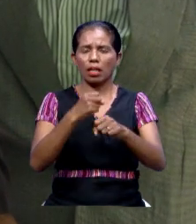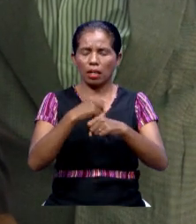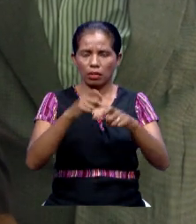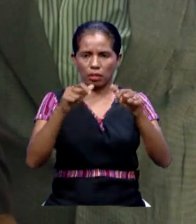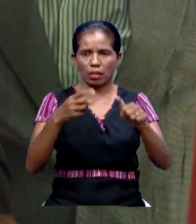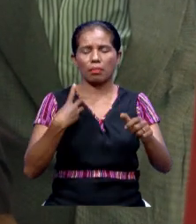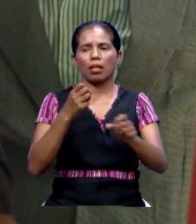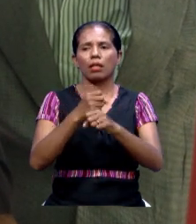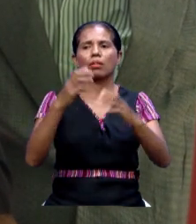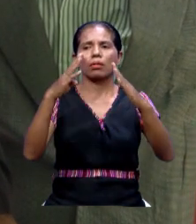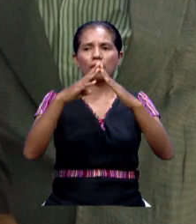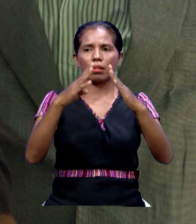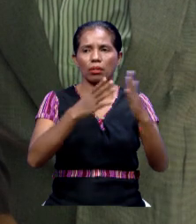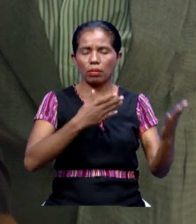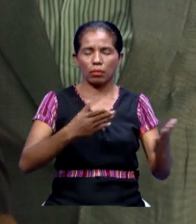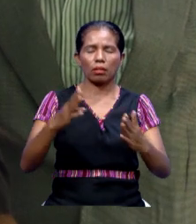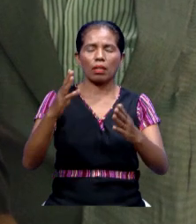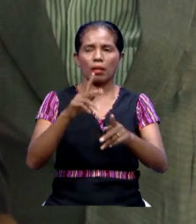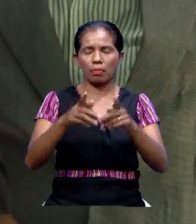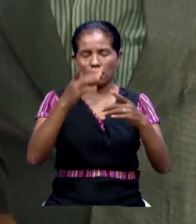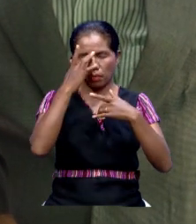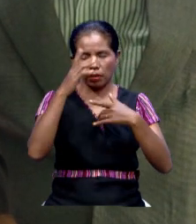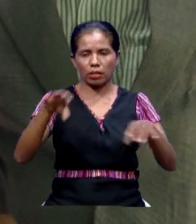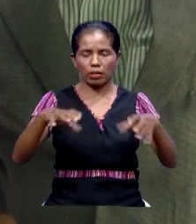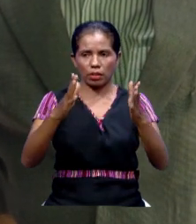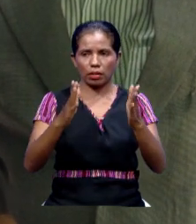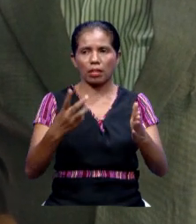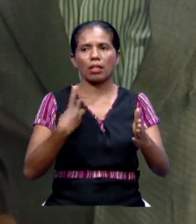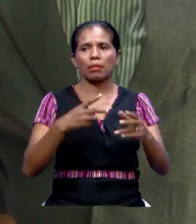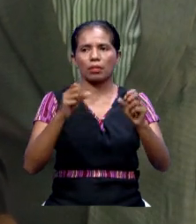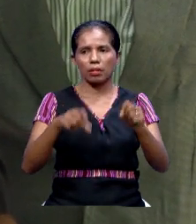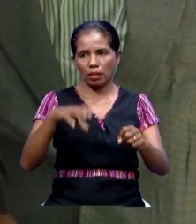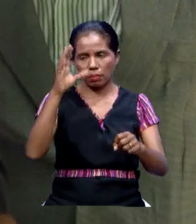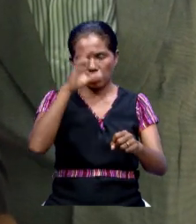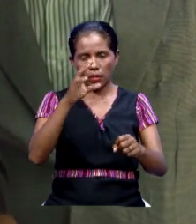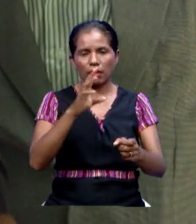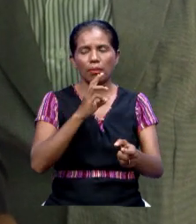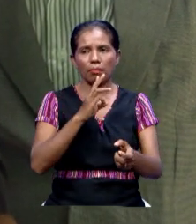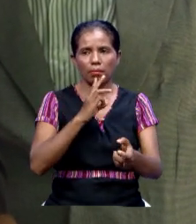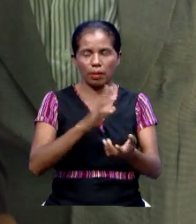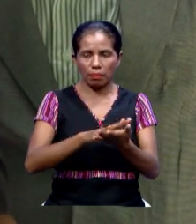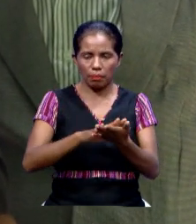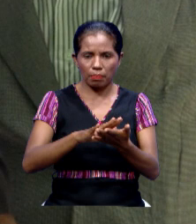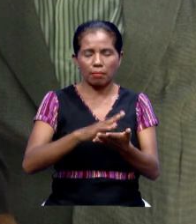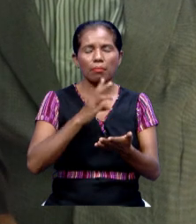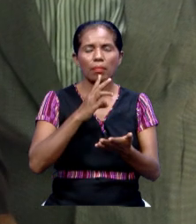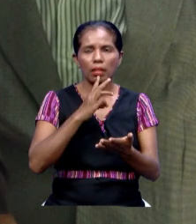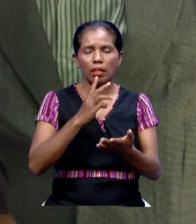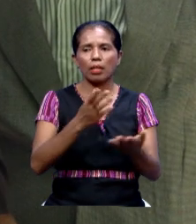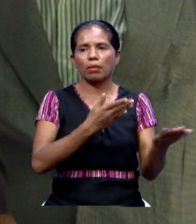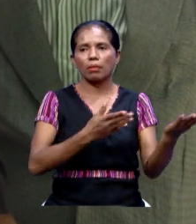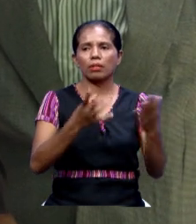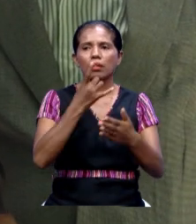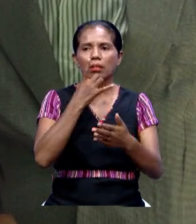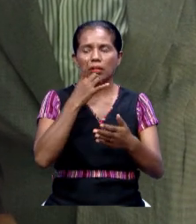halo te uma, lori mora mai, lori recursos humanos mai, lori tem, e ami tem que babuca também, lori mai né? E lorta